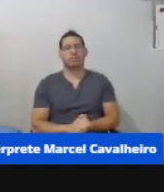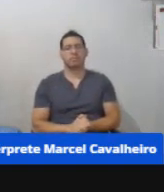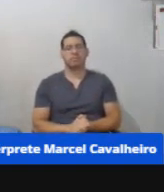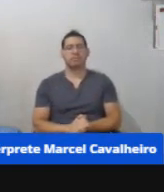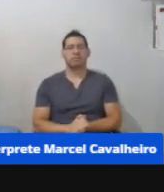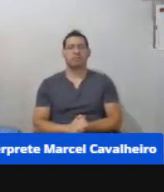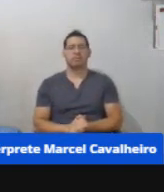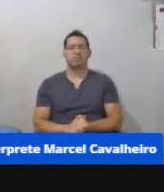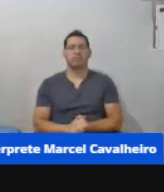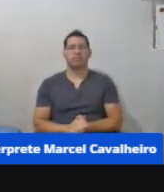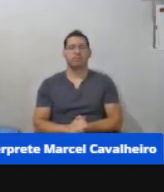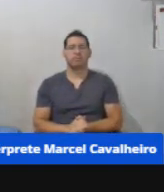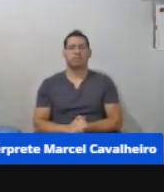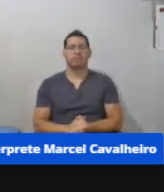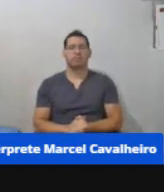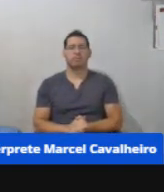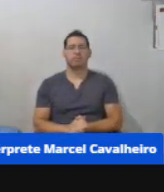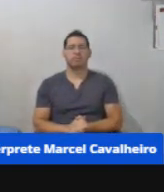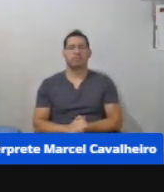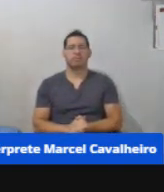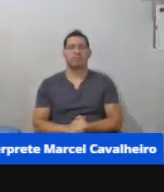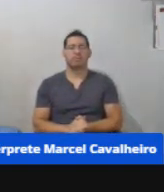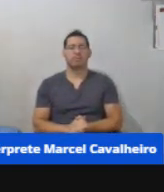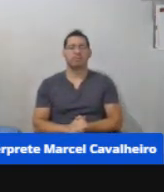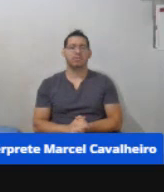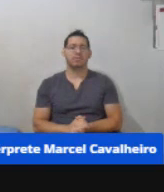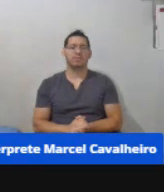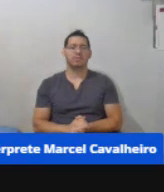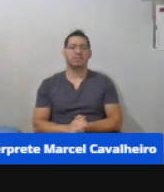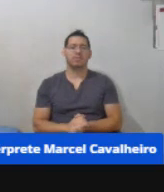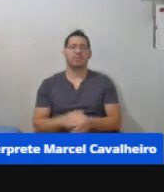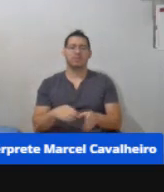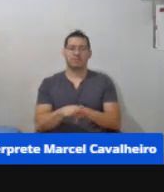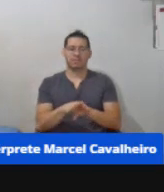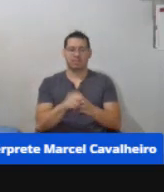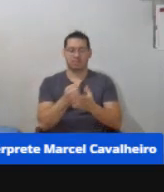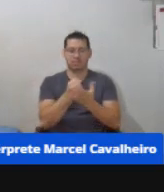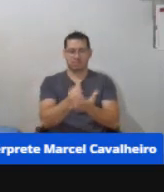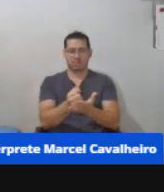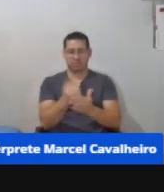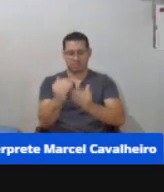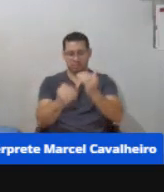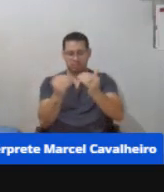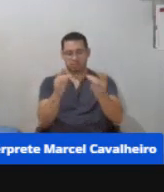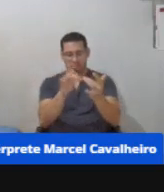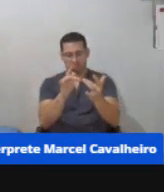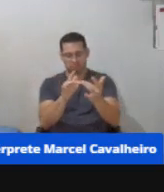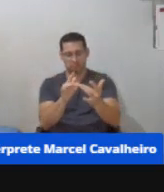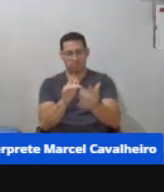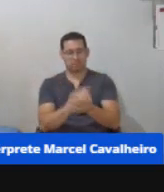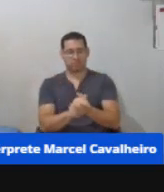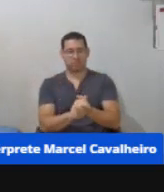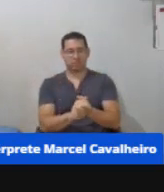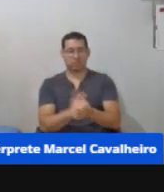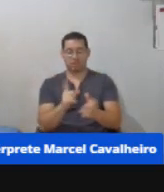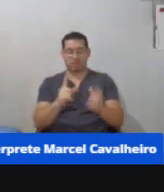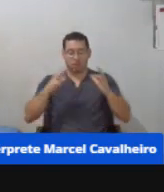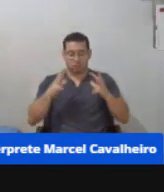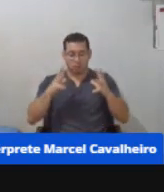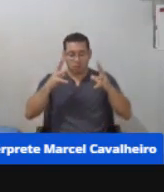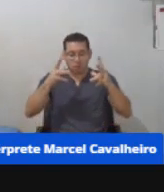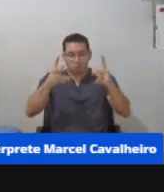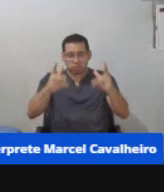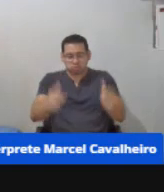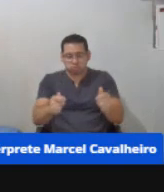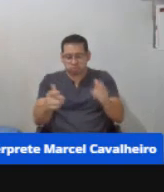Também é relevante mencionar que a não totalidade de questões configuradas